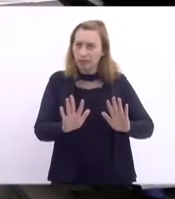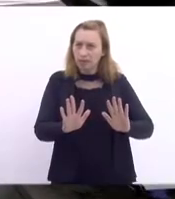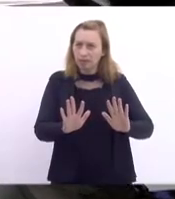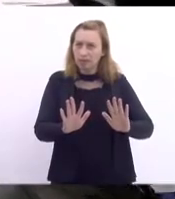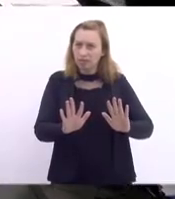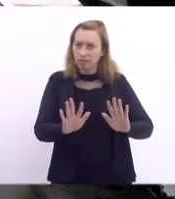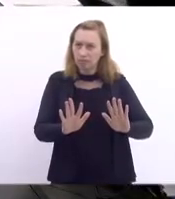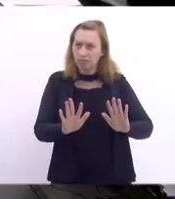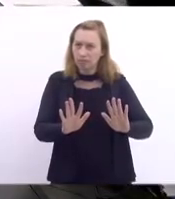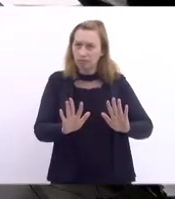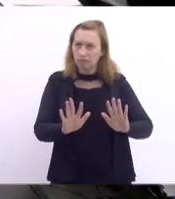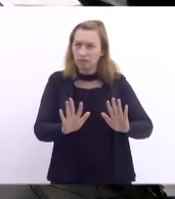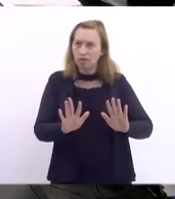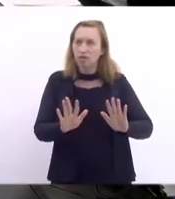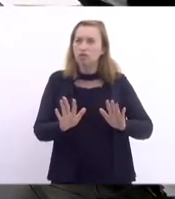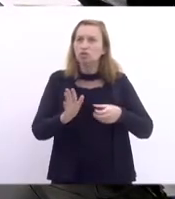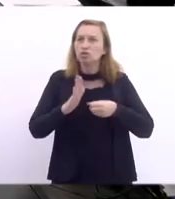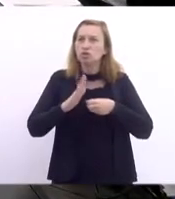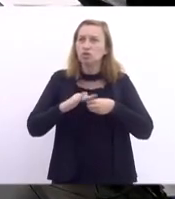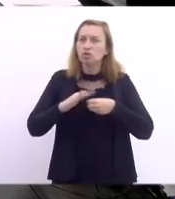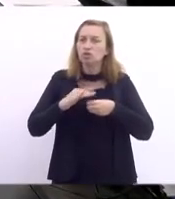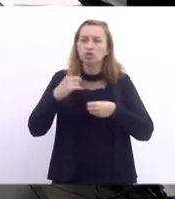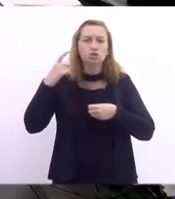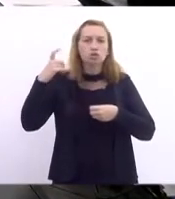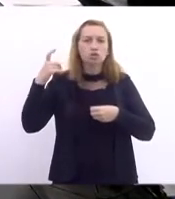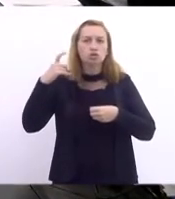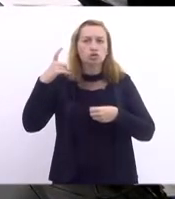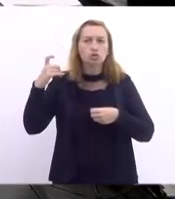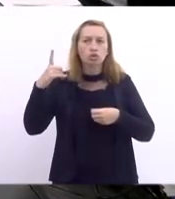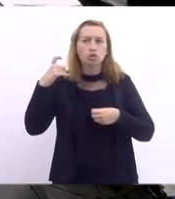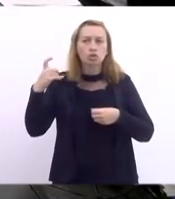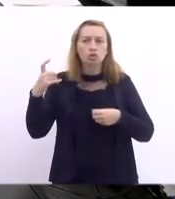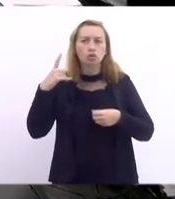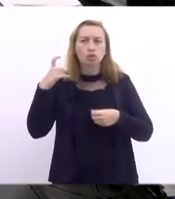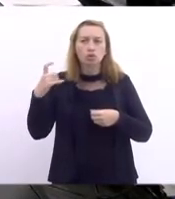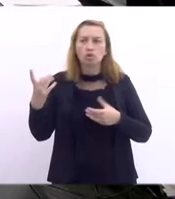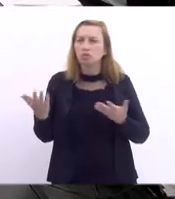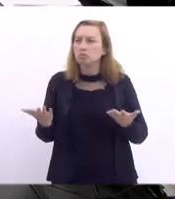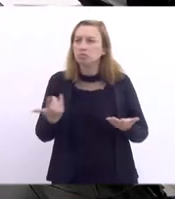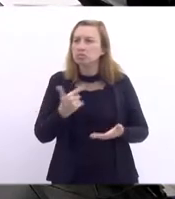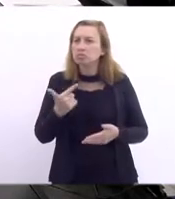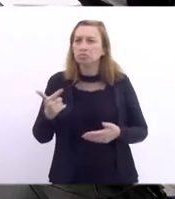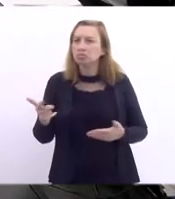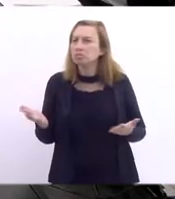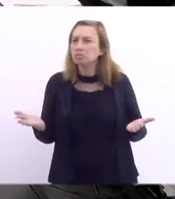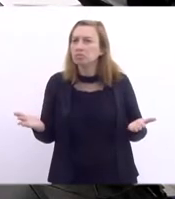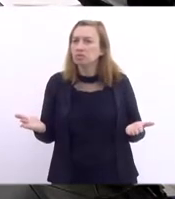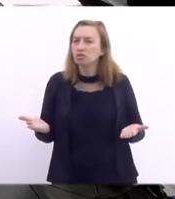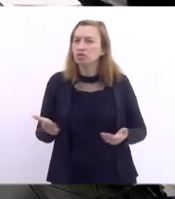vamos devolver meu som e eu também estou sentindo por favor